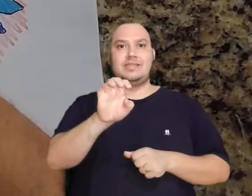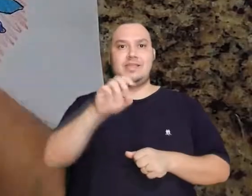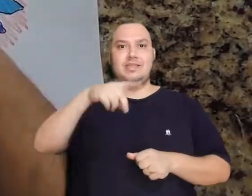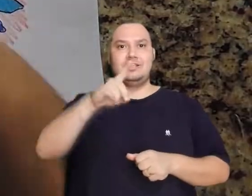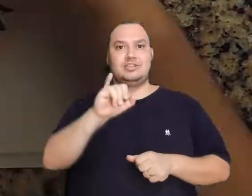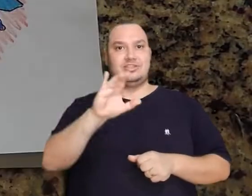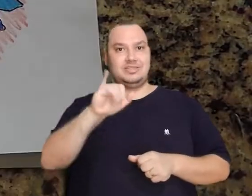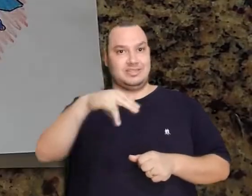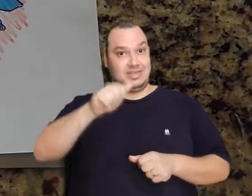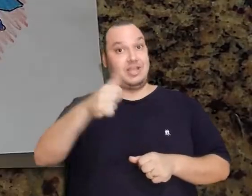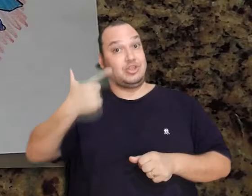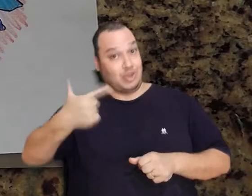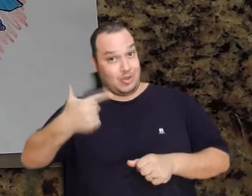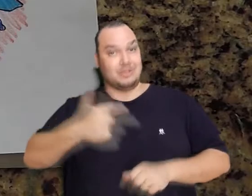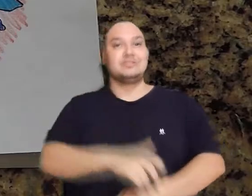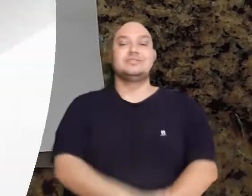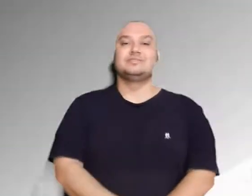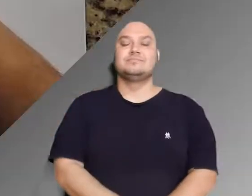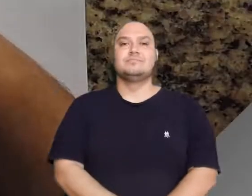angiotensina 2.